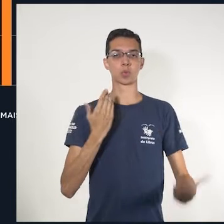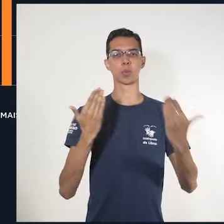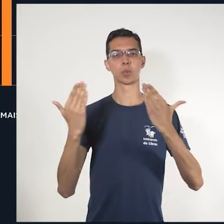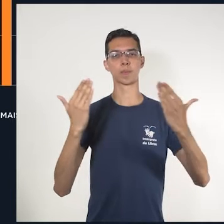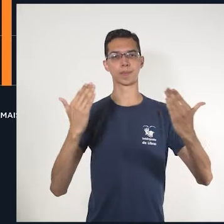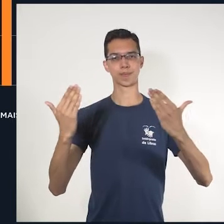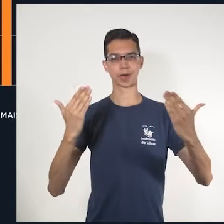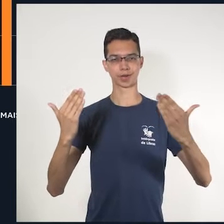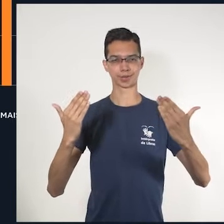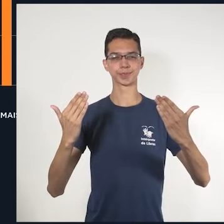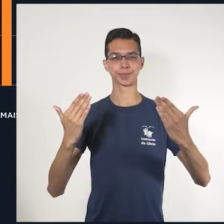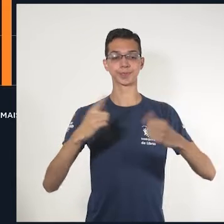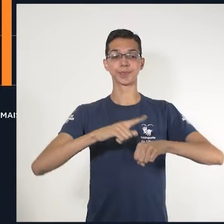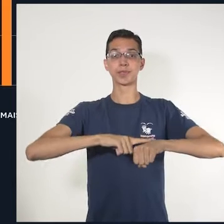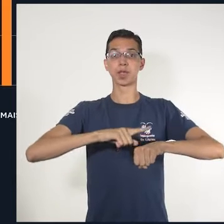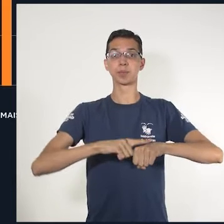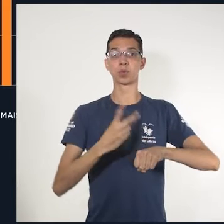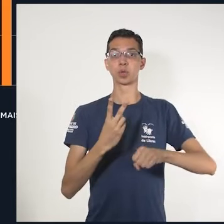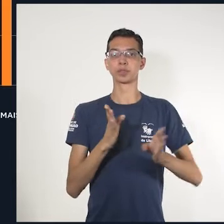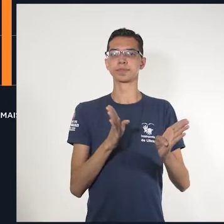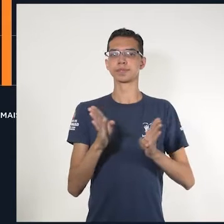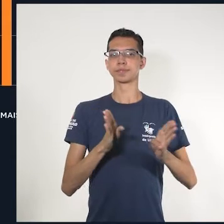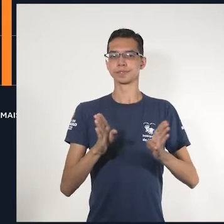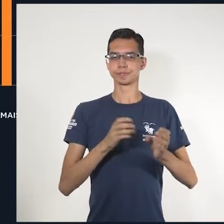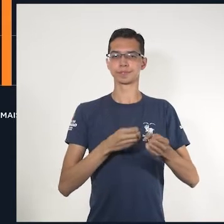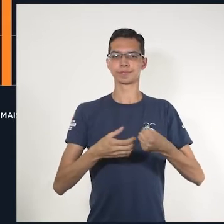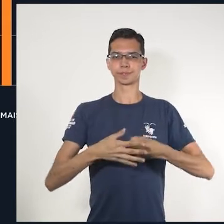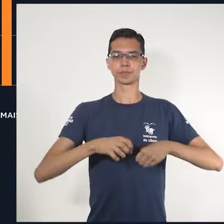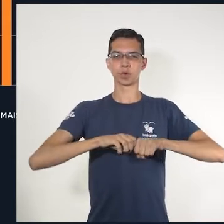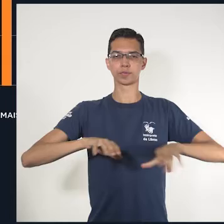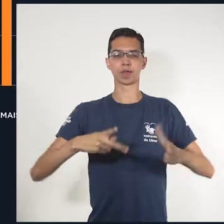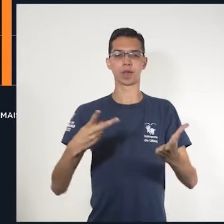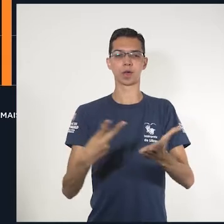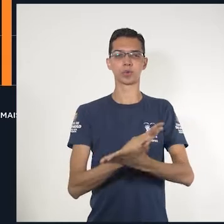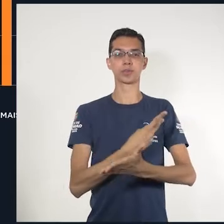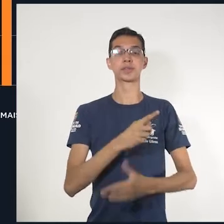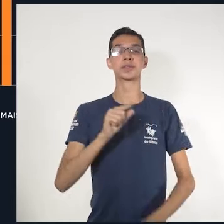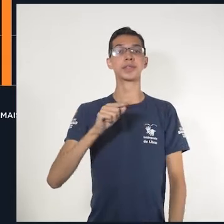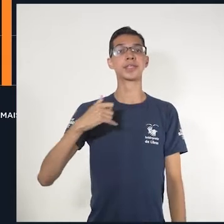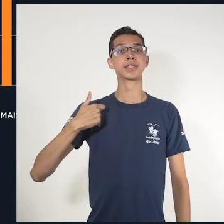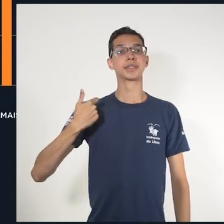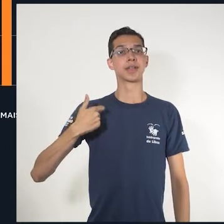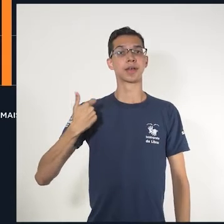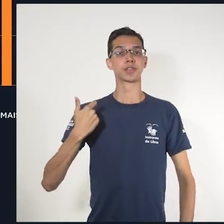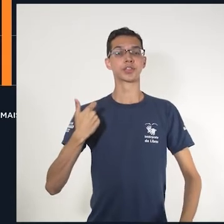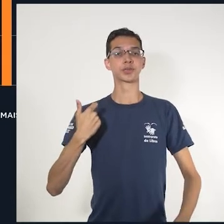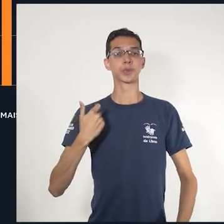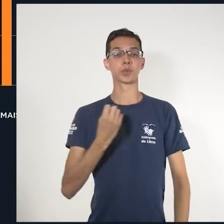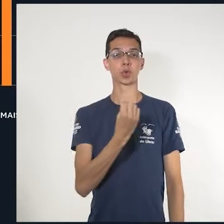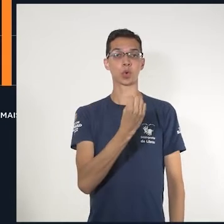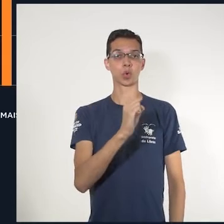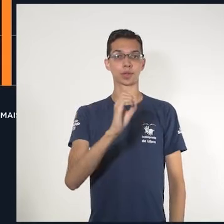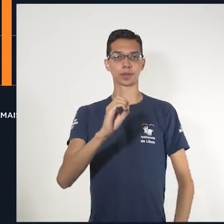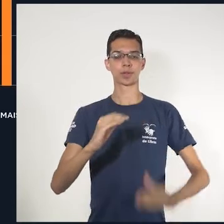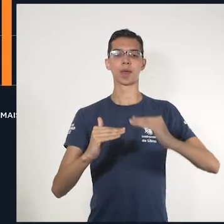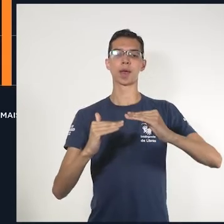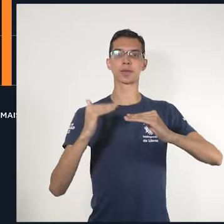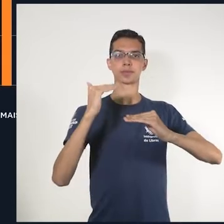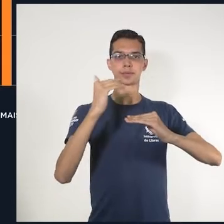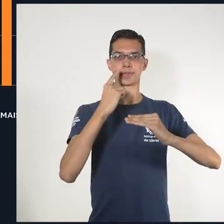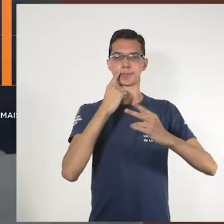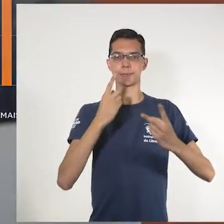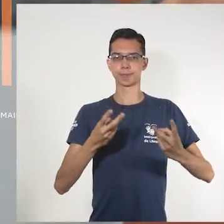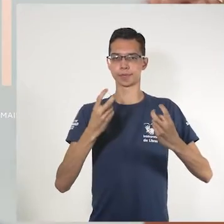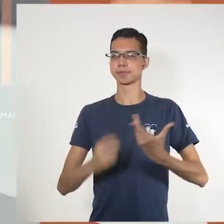comparação de 2 momentos da pandemia, a queda de óbitos por Covid nas faixas etárias acima de 80 anos, né?